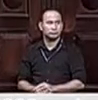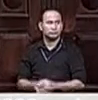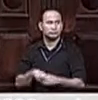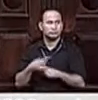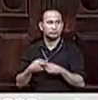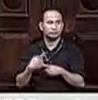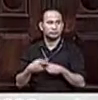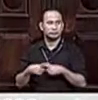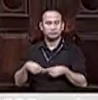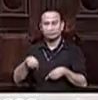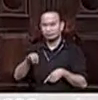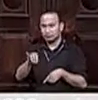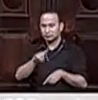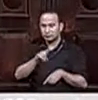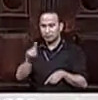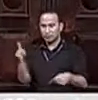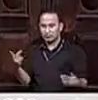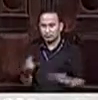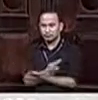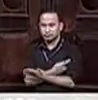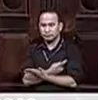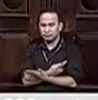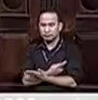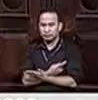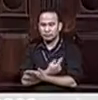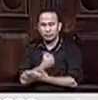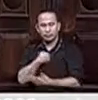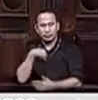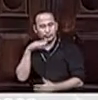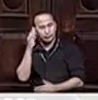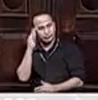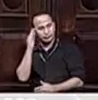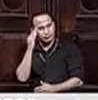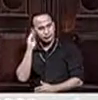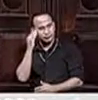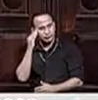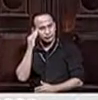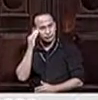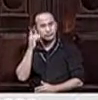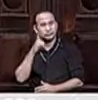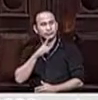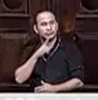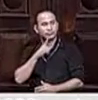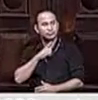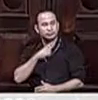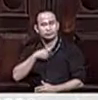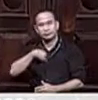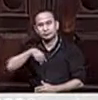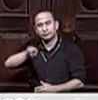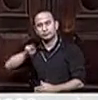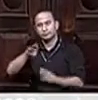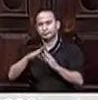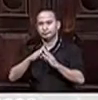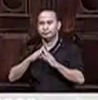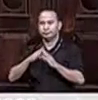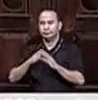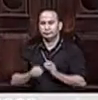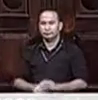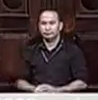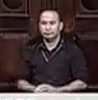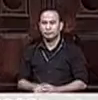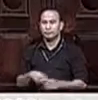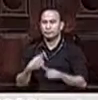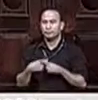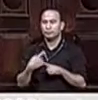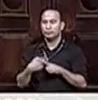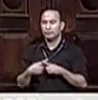Porque se isto não acontecer, no meu entendimento, ele terá que ir para casa.